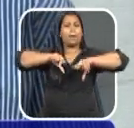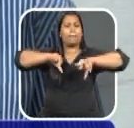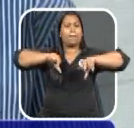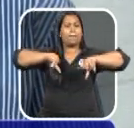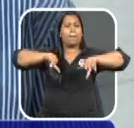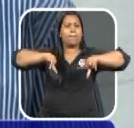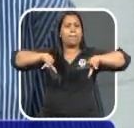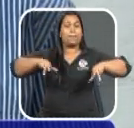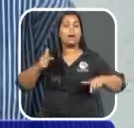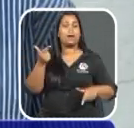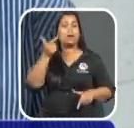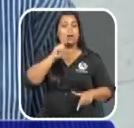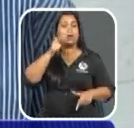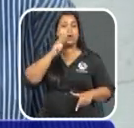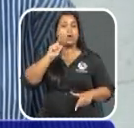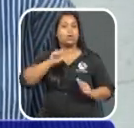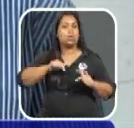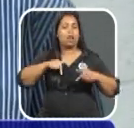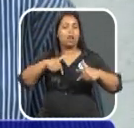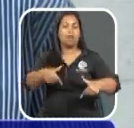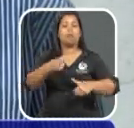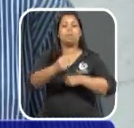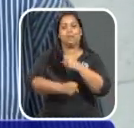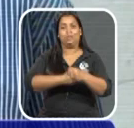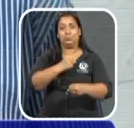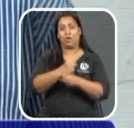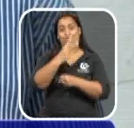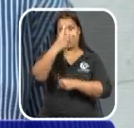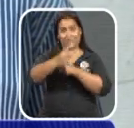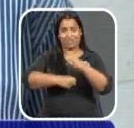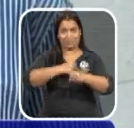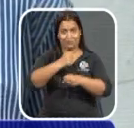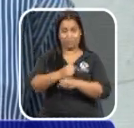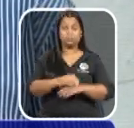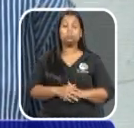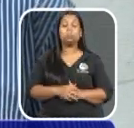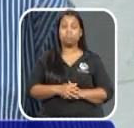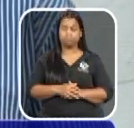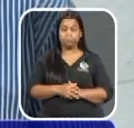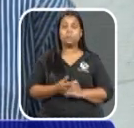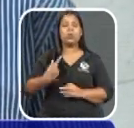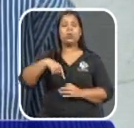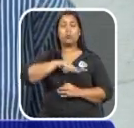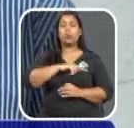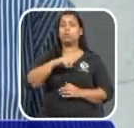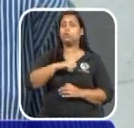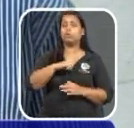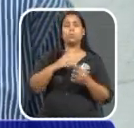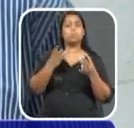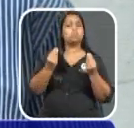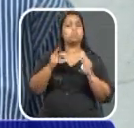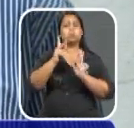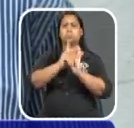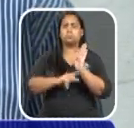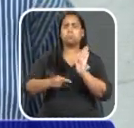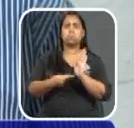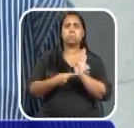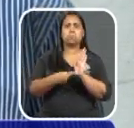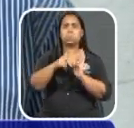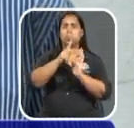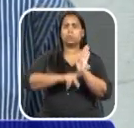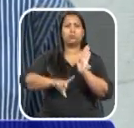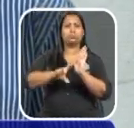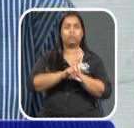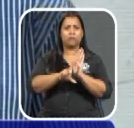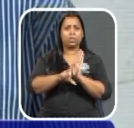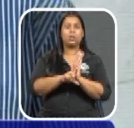as conquistas nesses 2 anos de mandato, né? Nós tivemos grandes números de projetos de lei